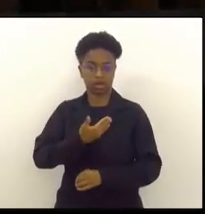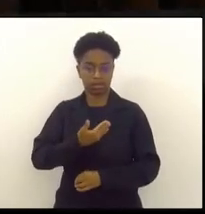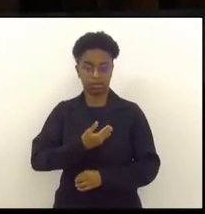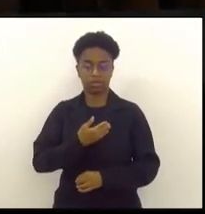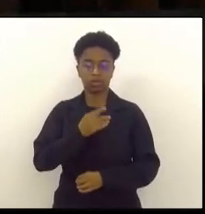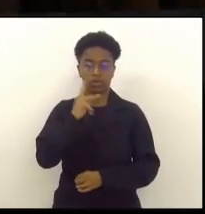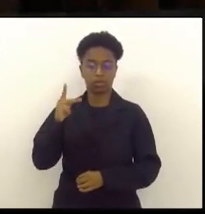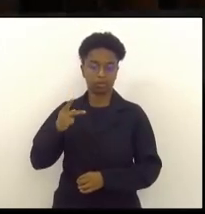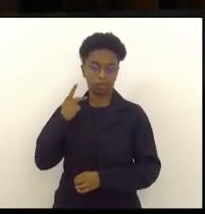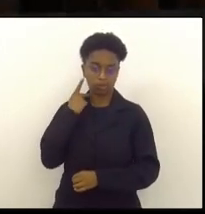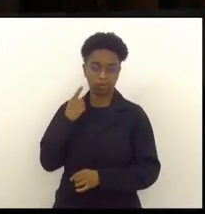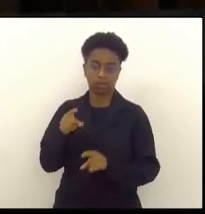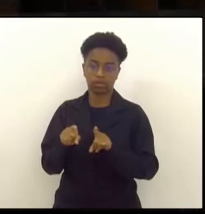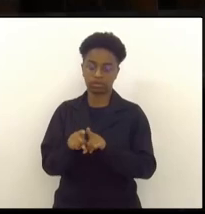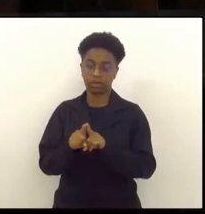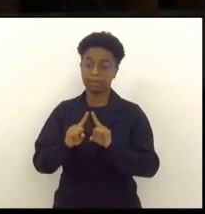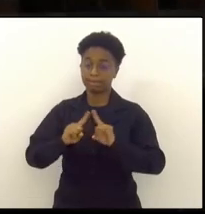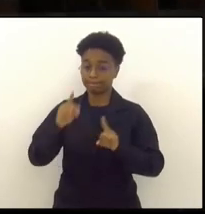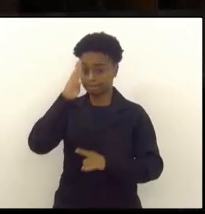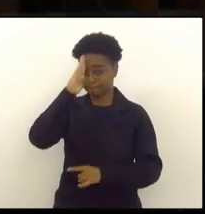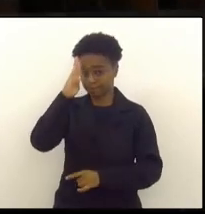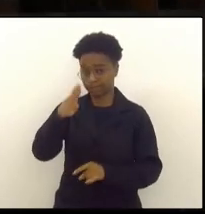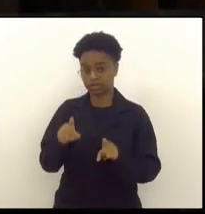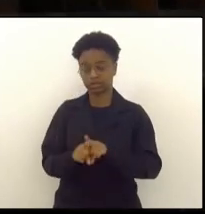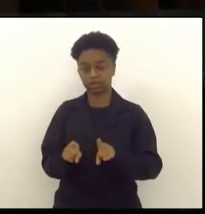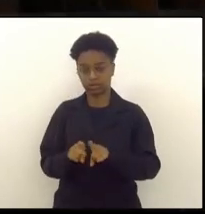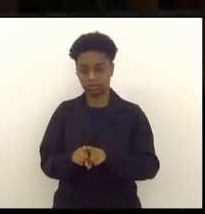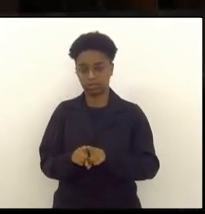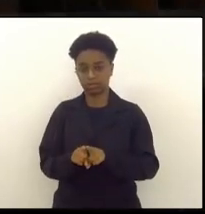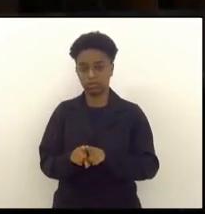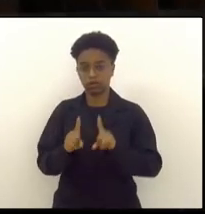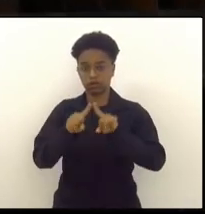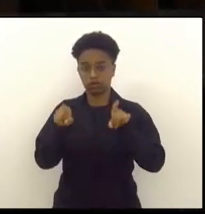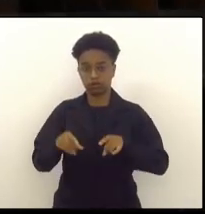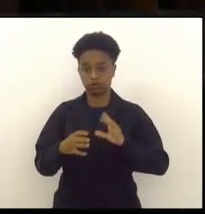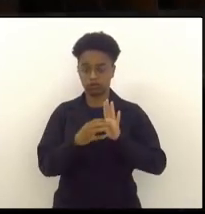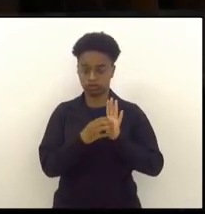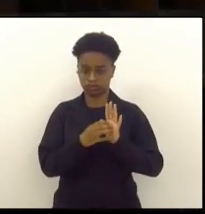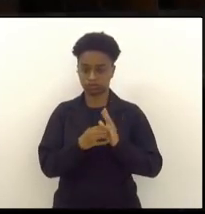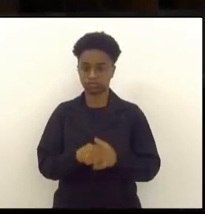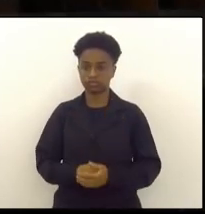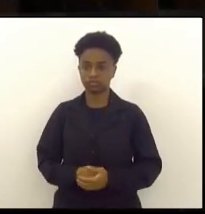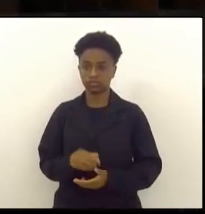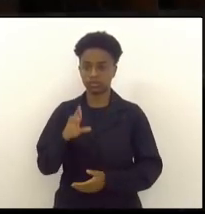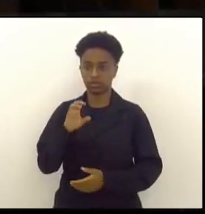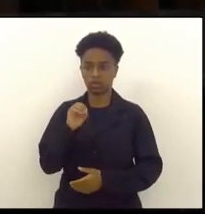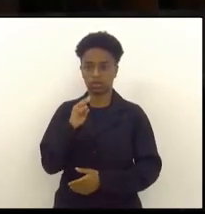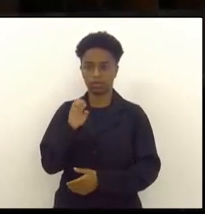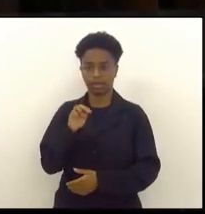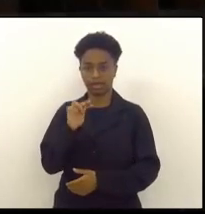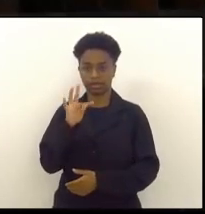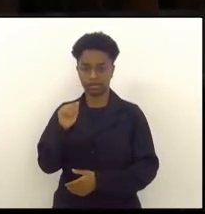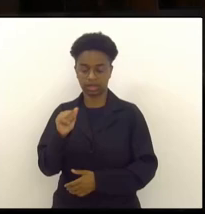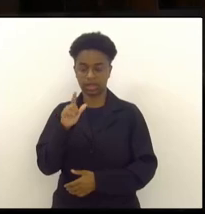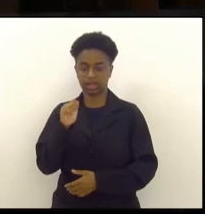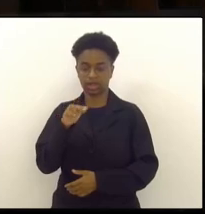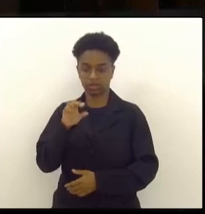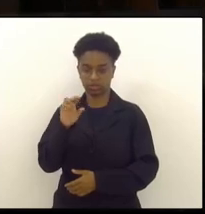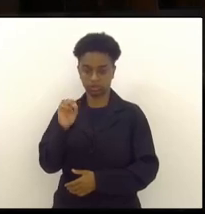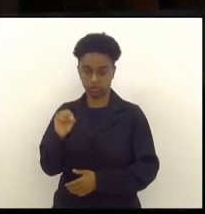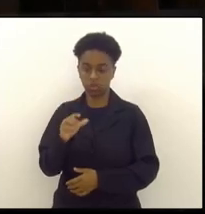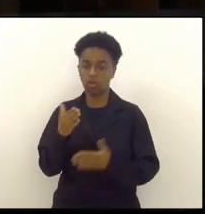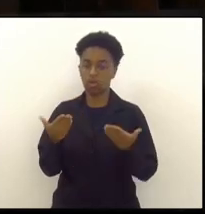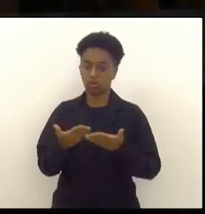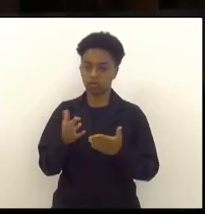procuradores e procuradoras, mas, sobretudo, também os servidores e as servidoras. Roberta, Leandro, que hoje representam